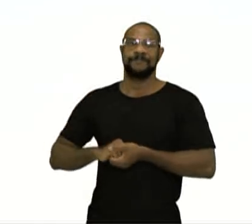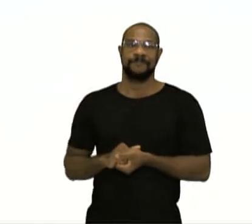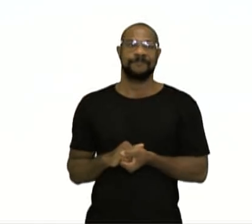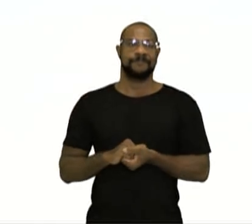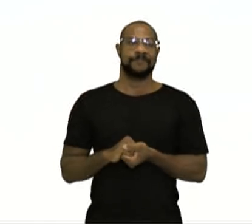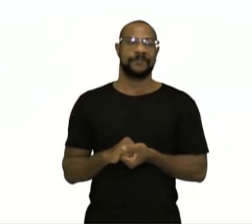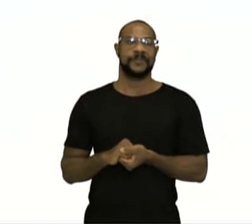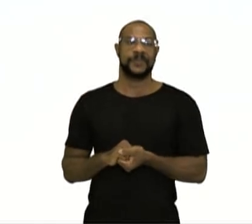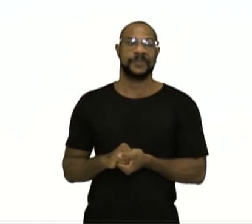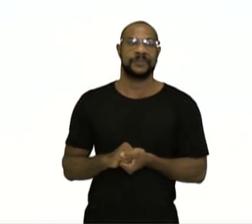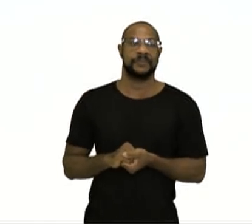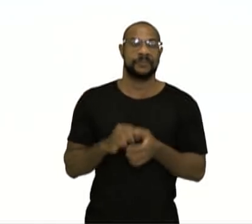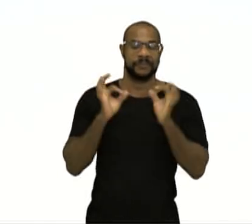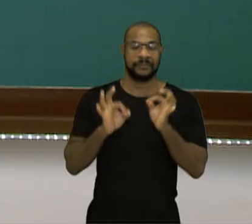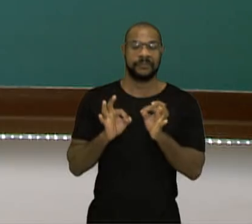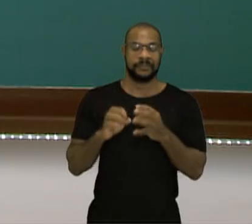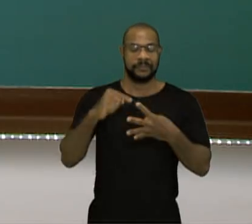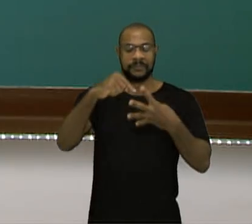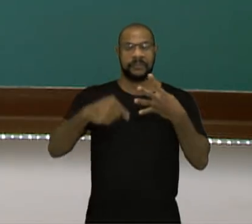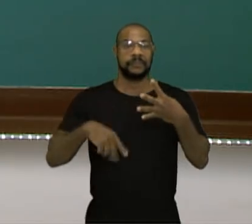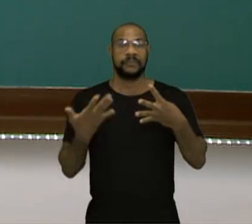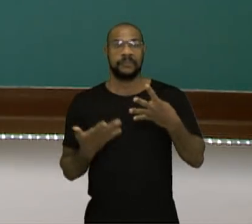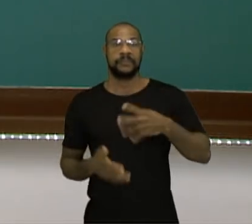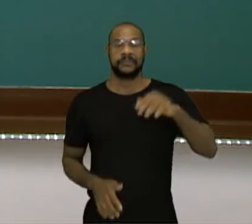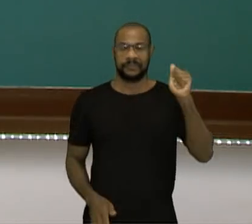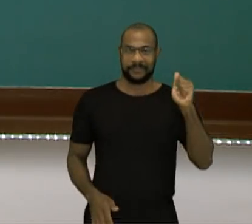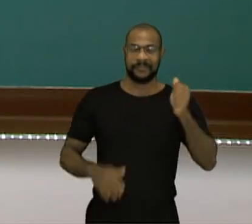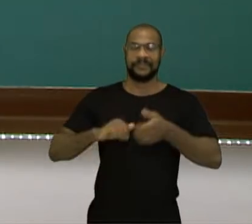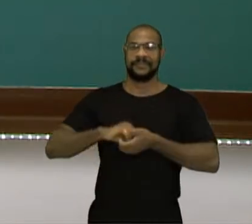A alternativa correta, a letra A.